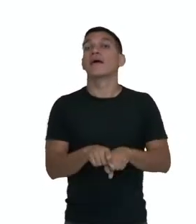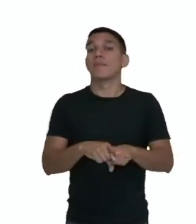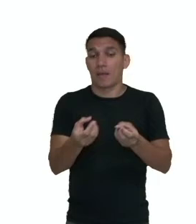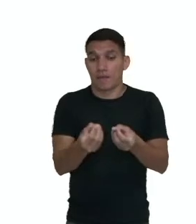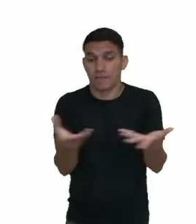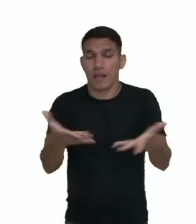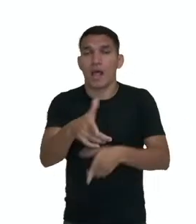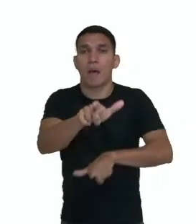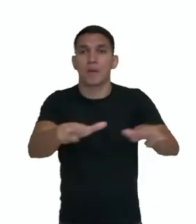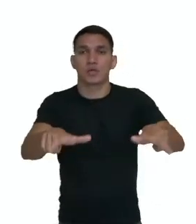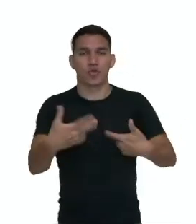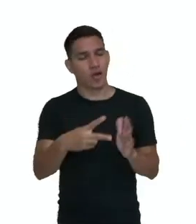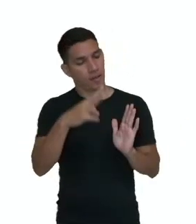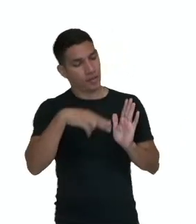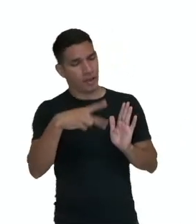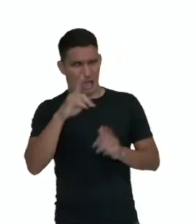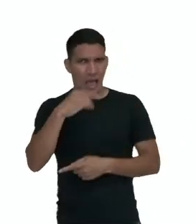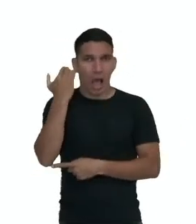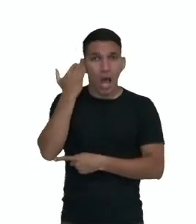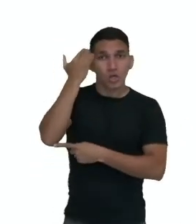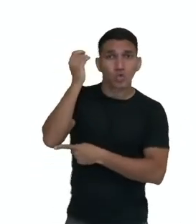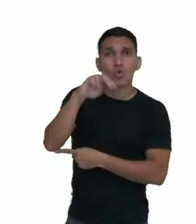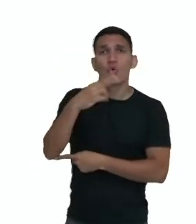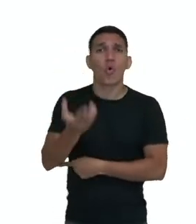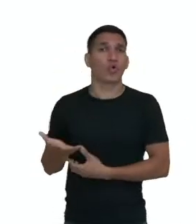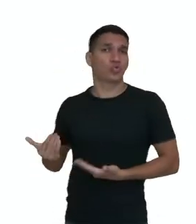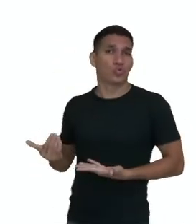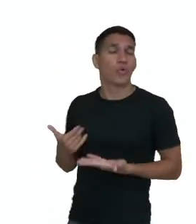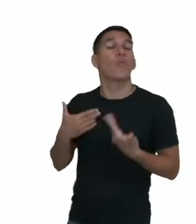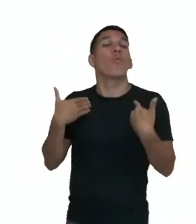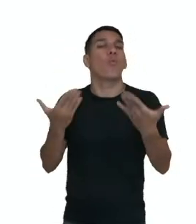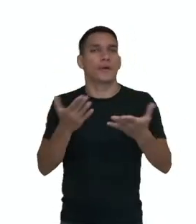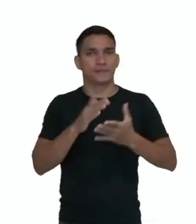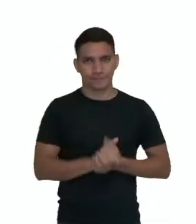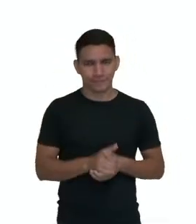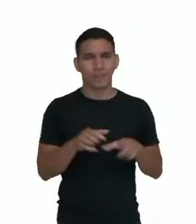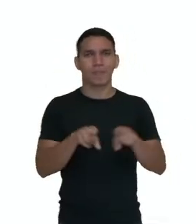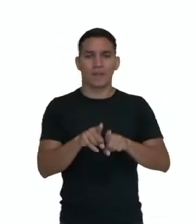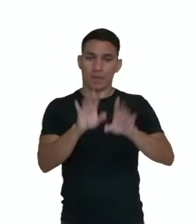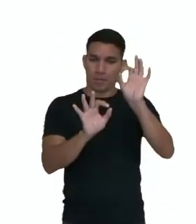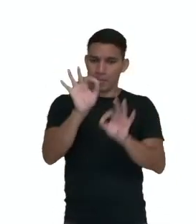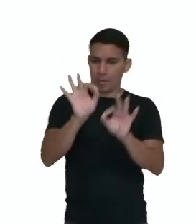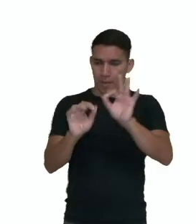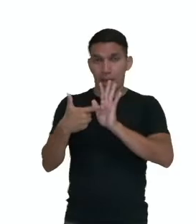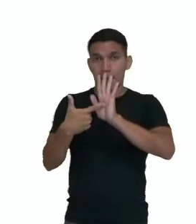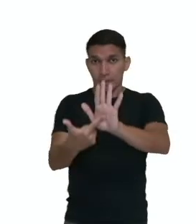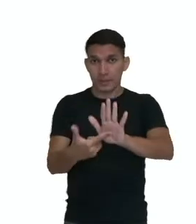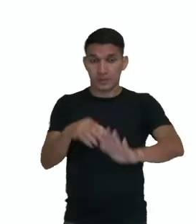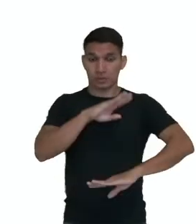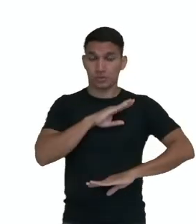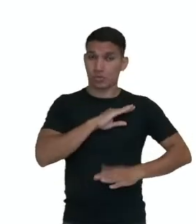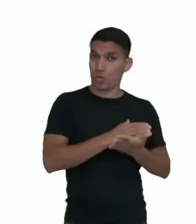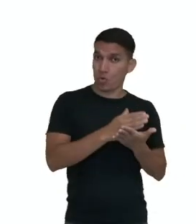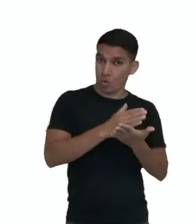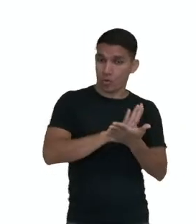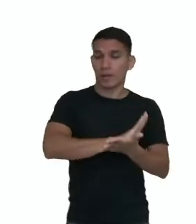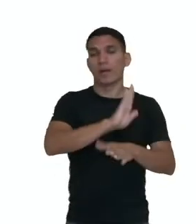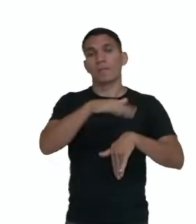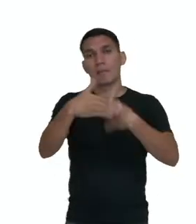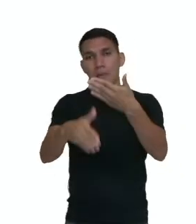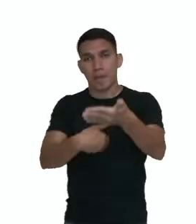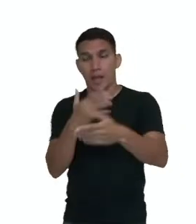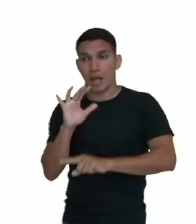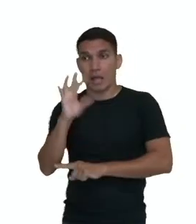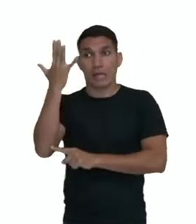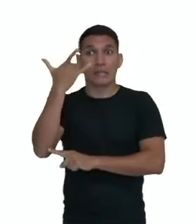público adulto, se é o público infanto-juvenil. A estrutura apresenta situação inicial, desenvolvimento,